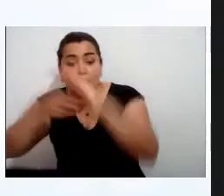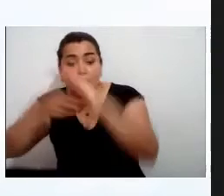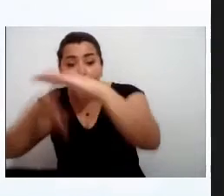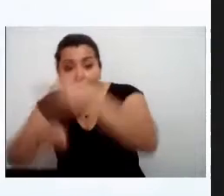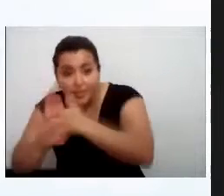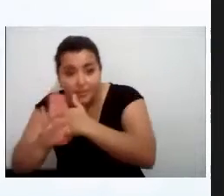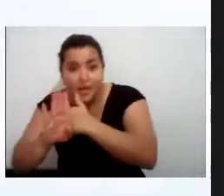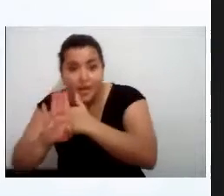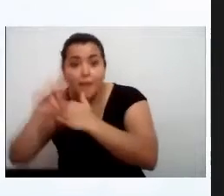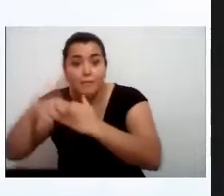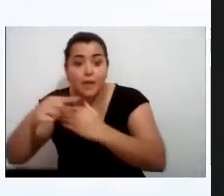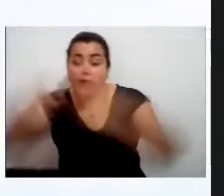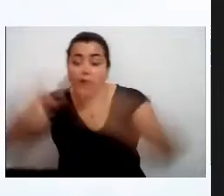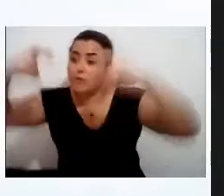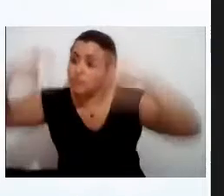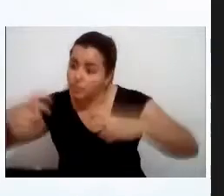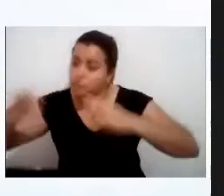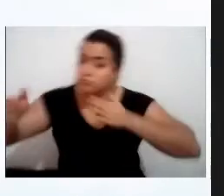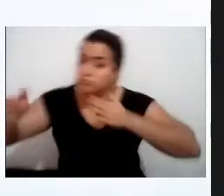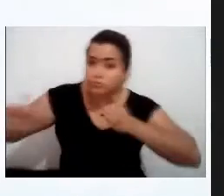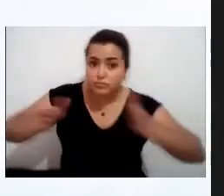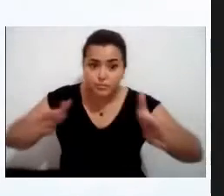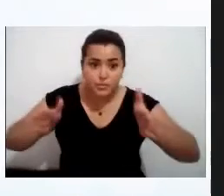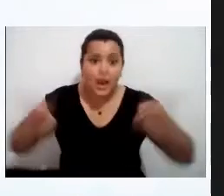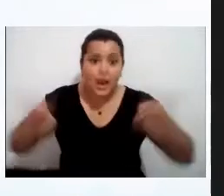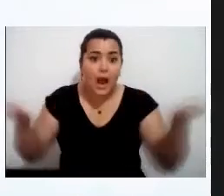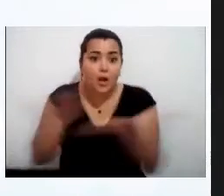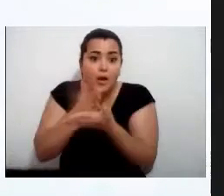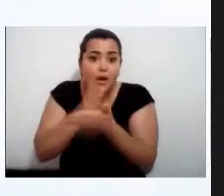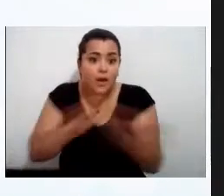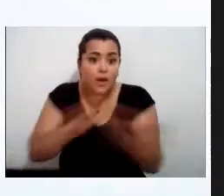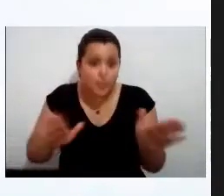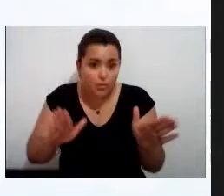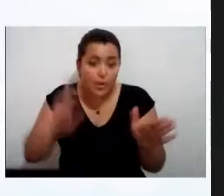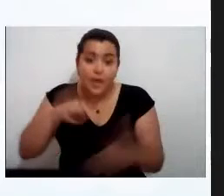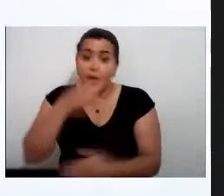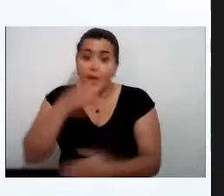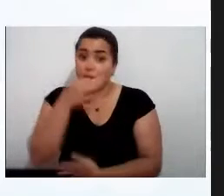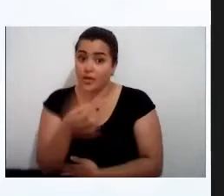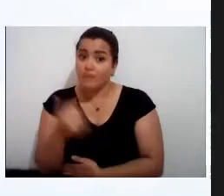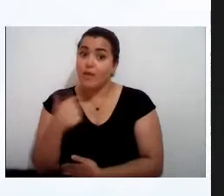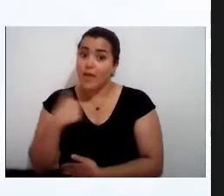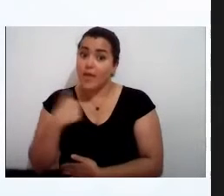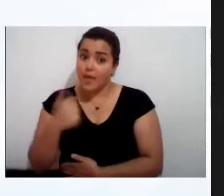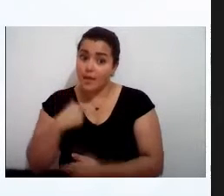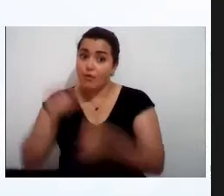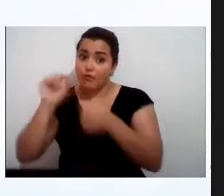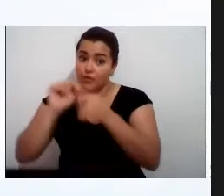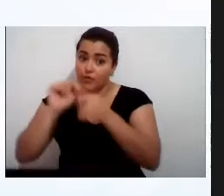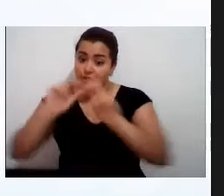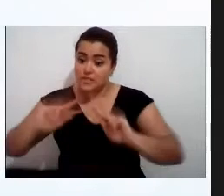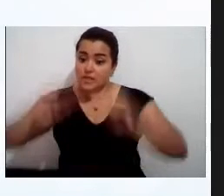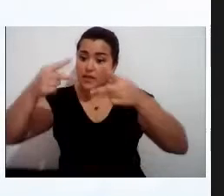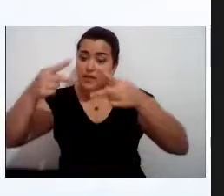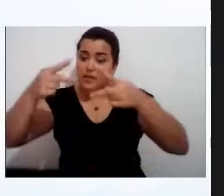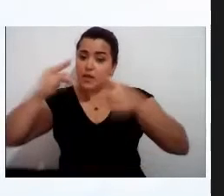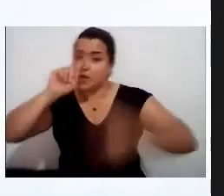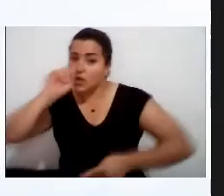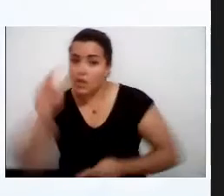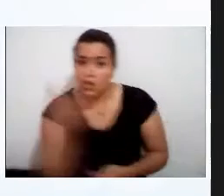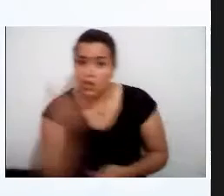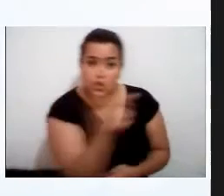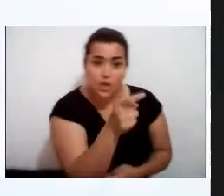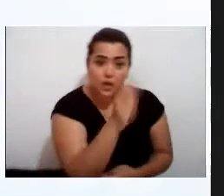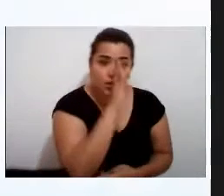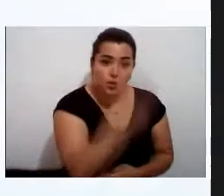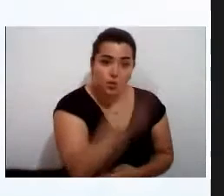contrato intermitente. É tão absurdo. Você viu que eu fiz o link para uma matéria do G1, em que